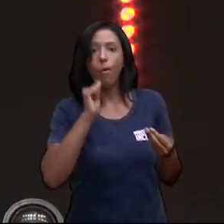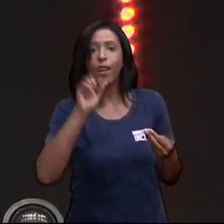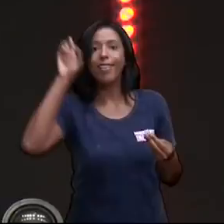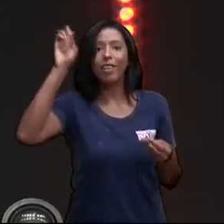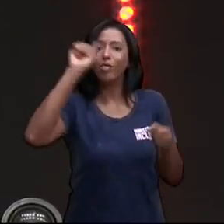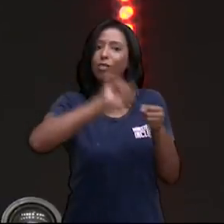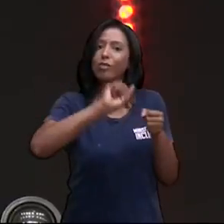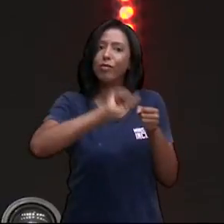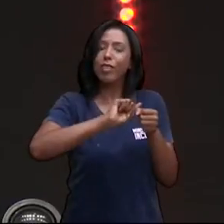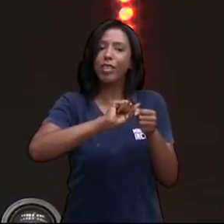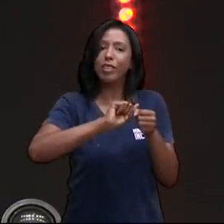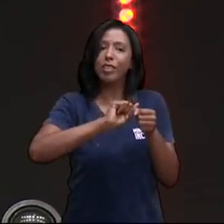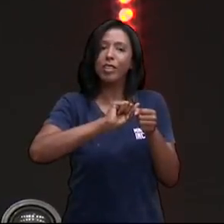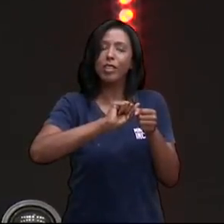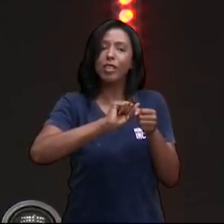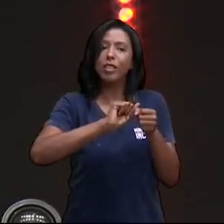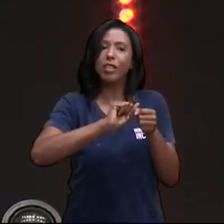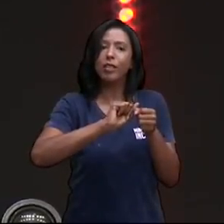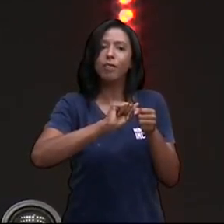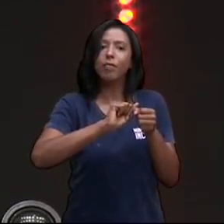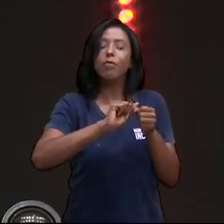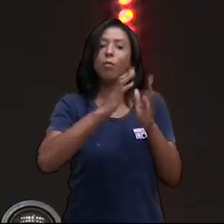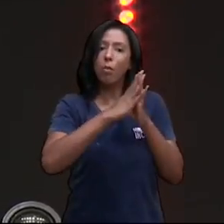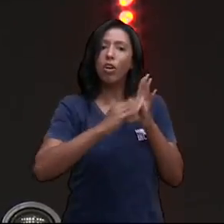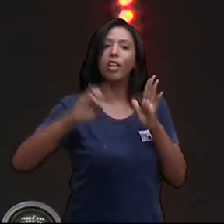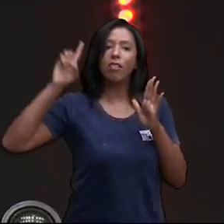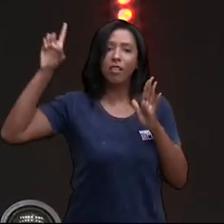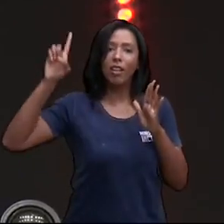de Deus é o que a Bíblia diz